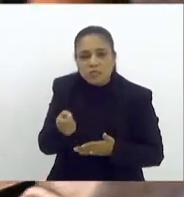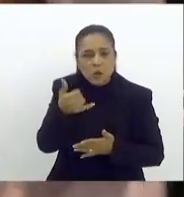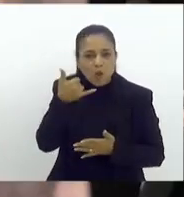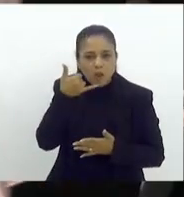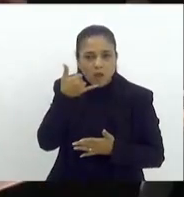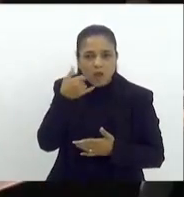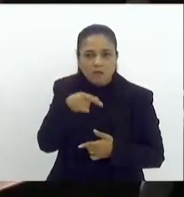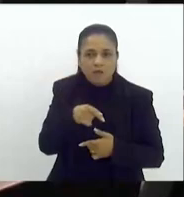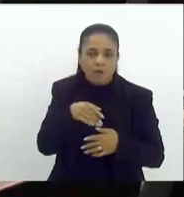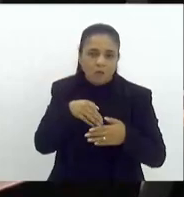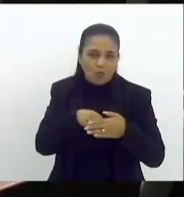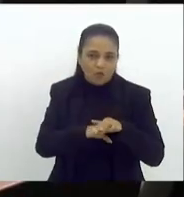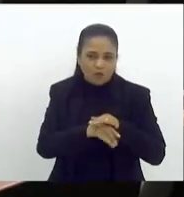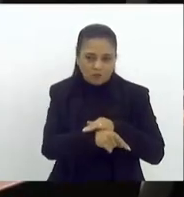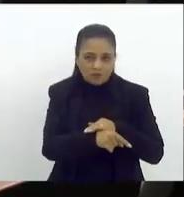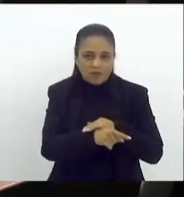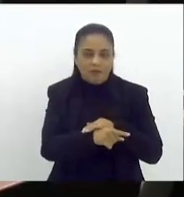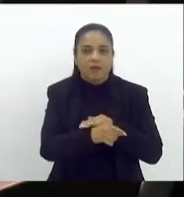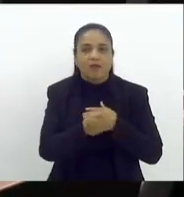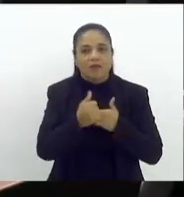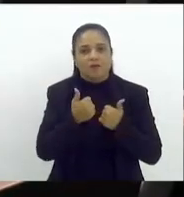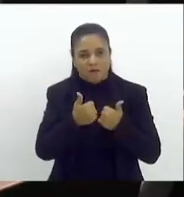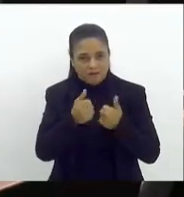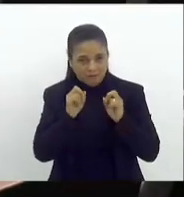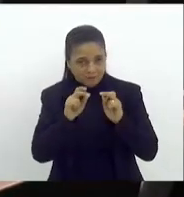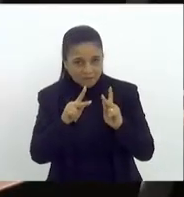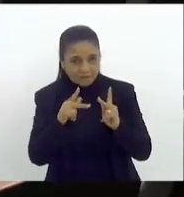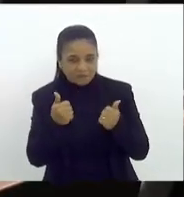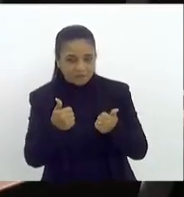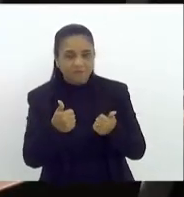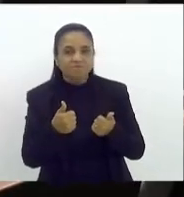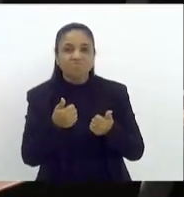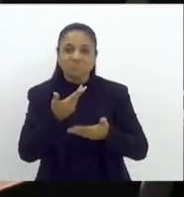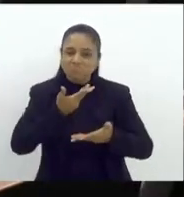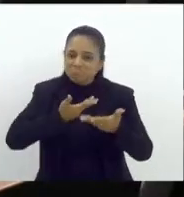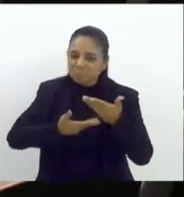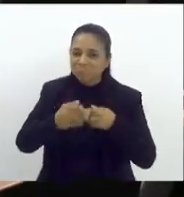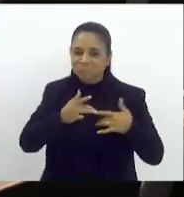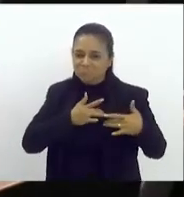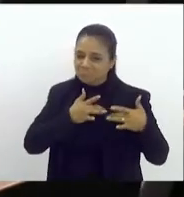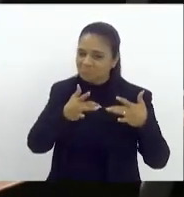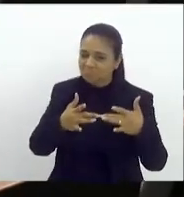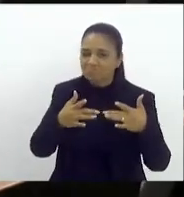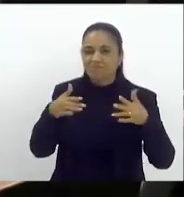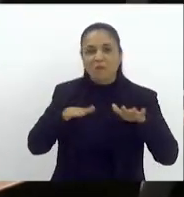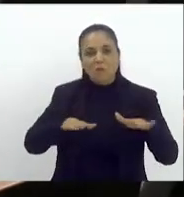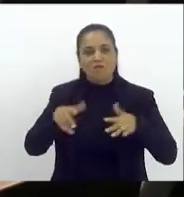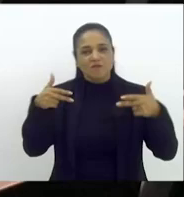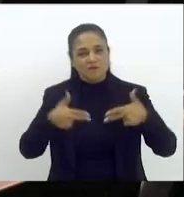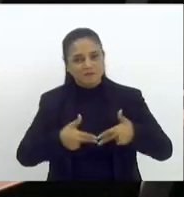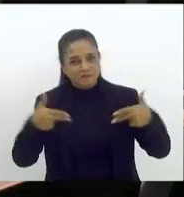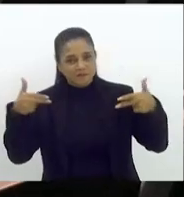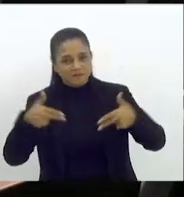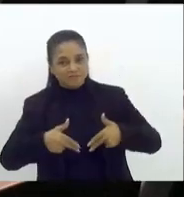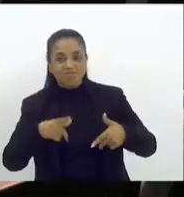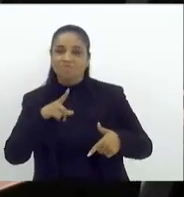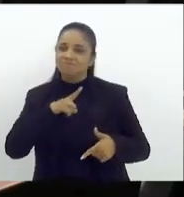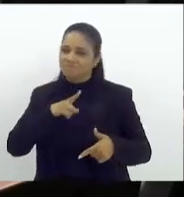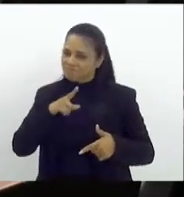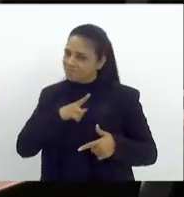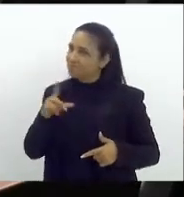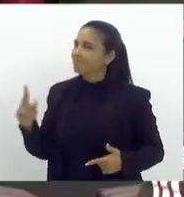qualquer coisa é só vim aqui buscar valeu essa é a solidariedade do movimento hip hop família a gente tem